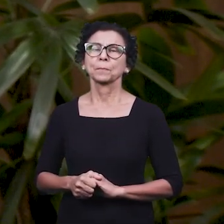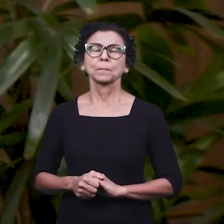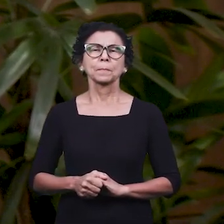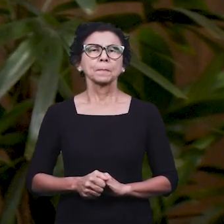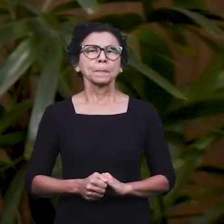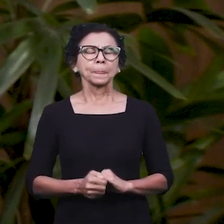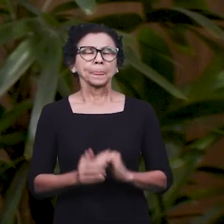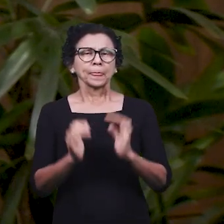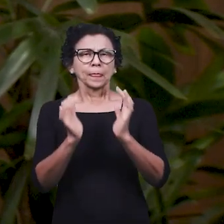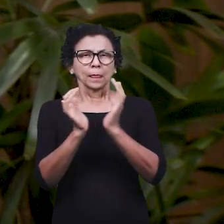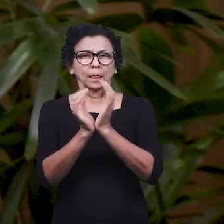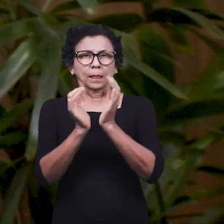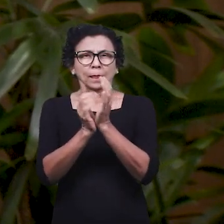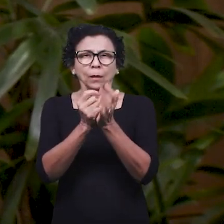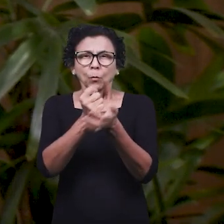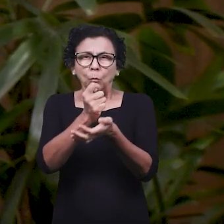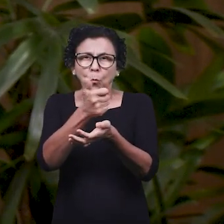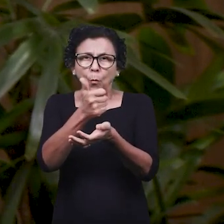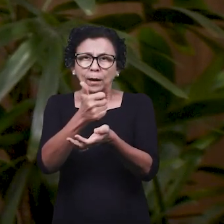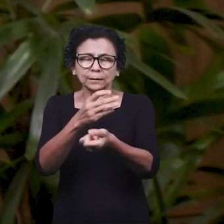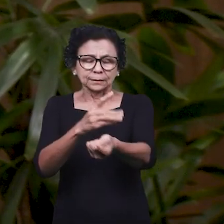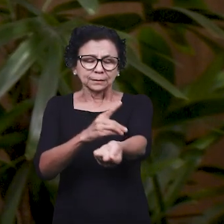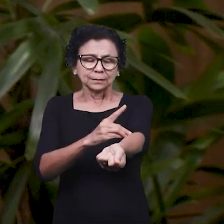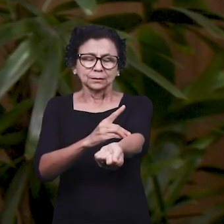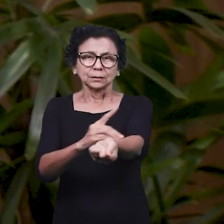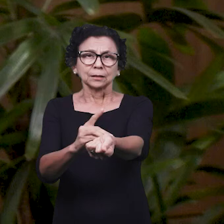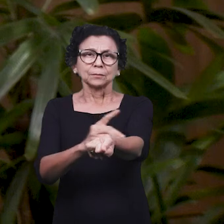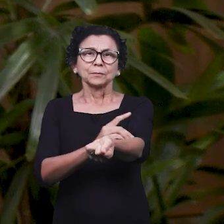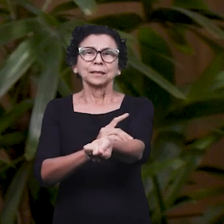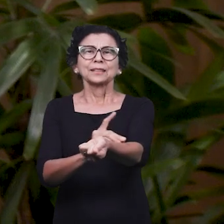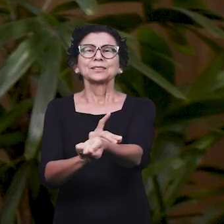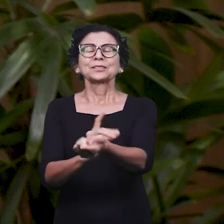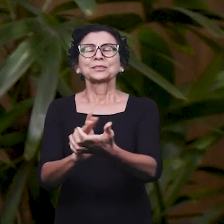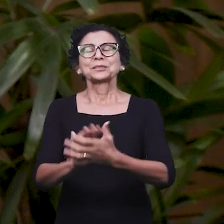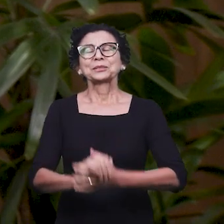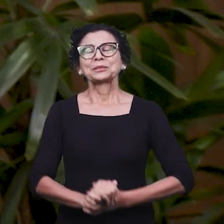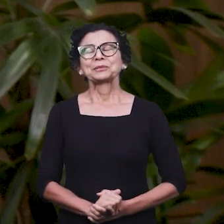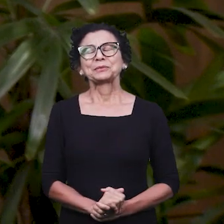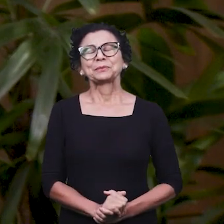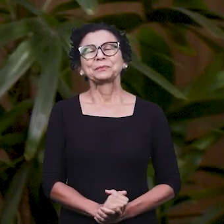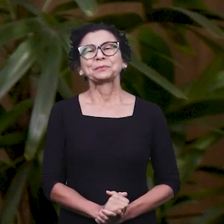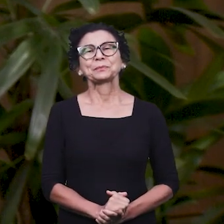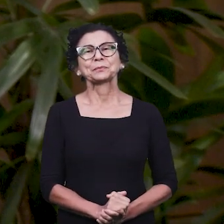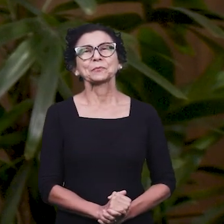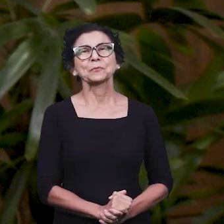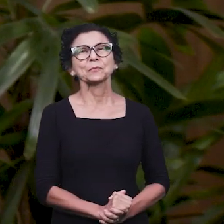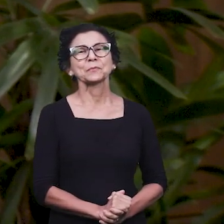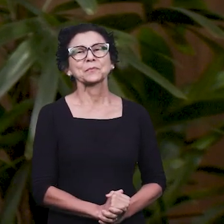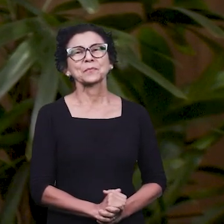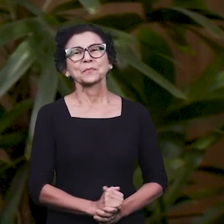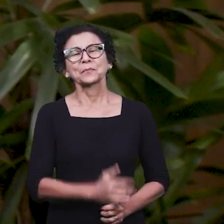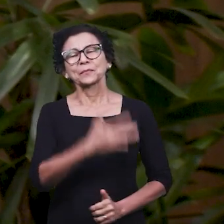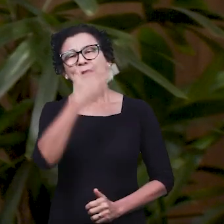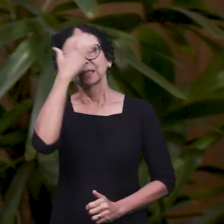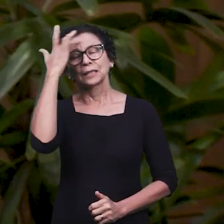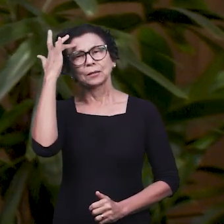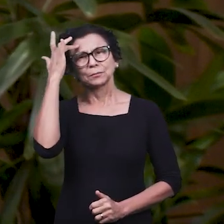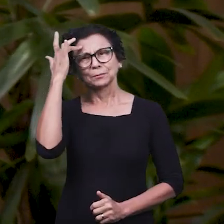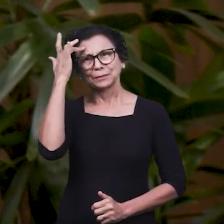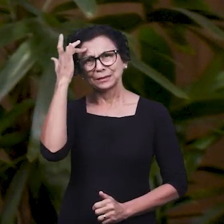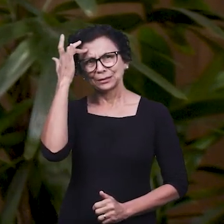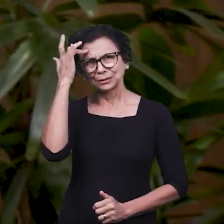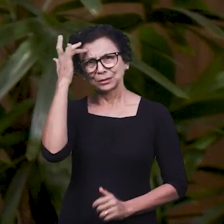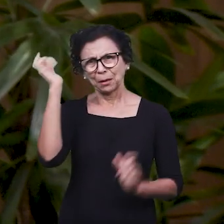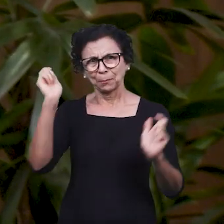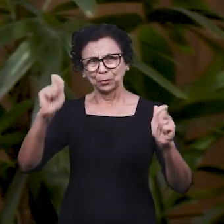de pré-diabéticos, o que seria esse grupo? E a pessoa que está em treinamento para virar diabetes, como